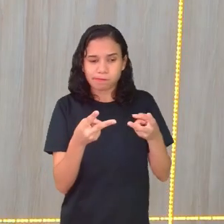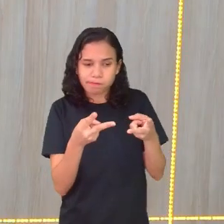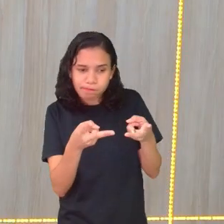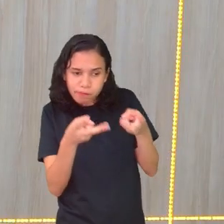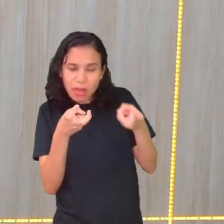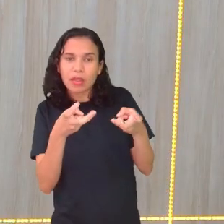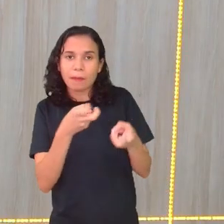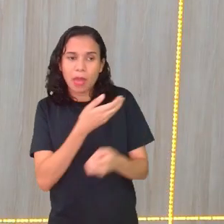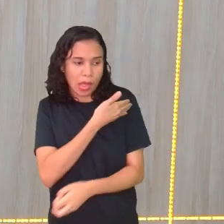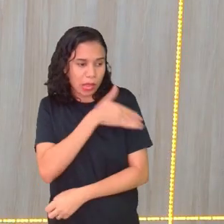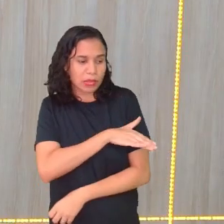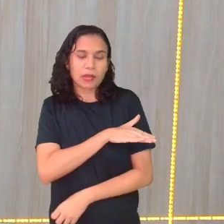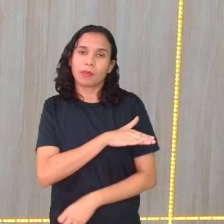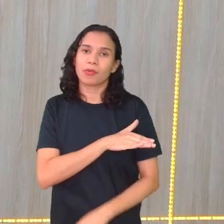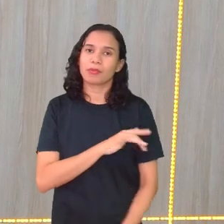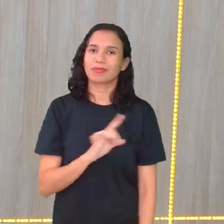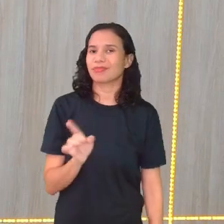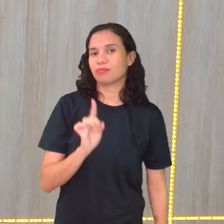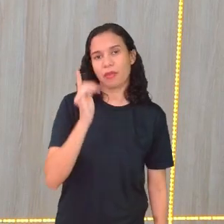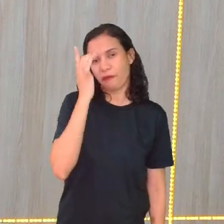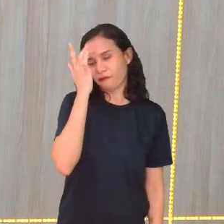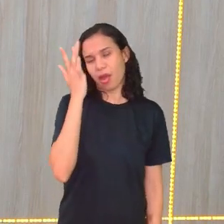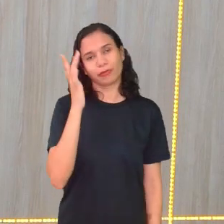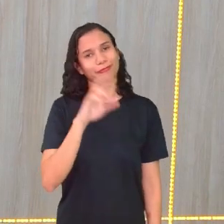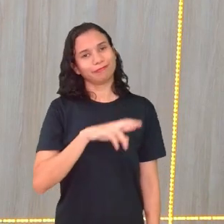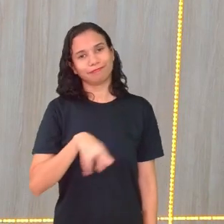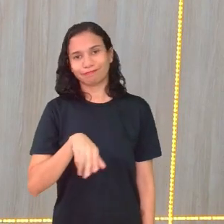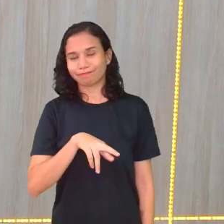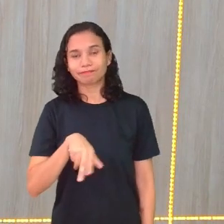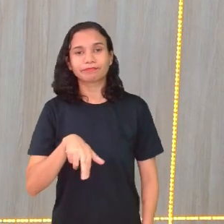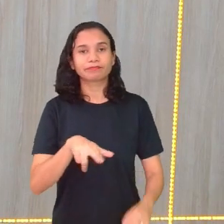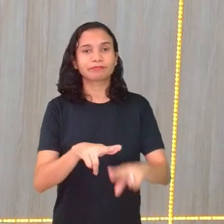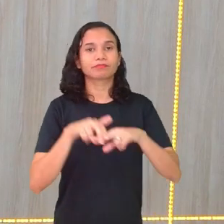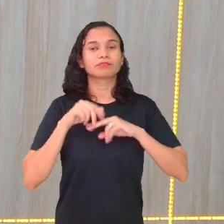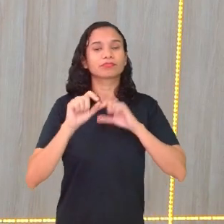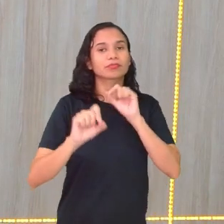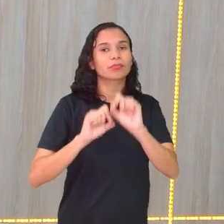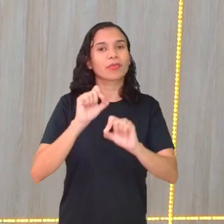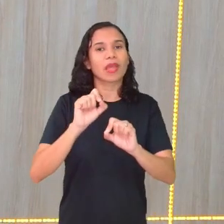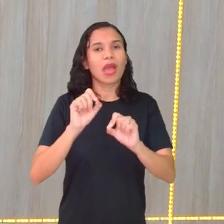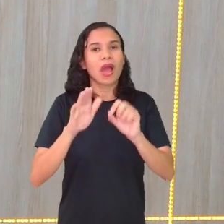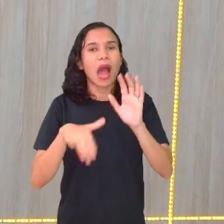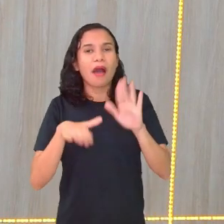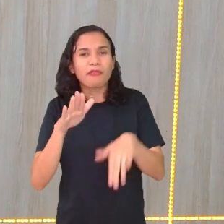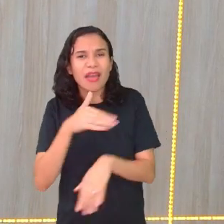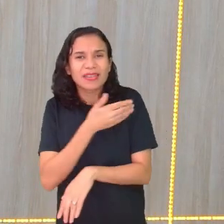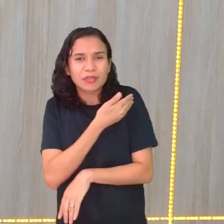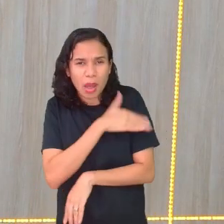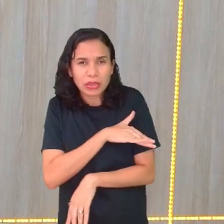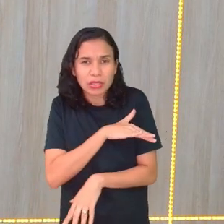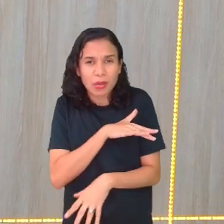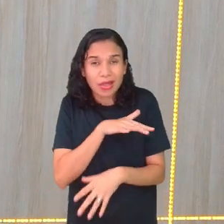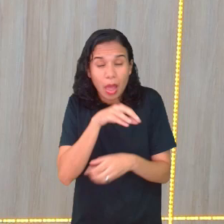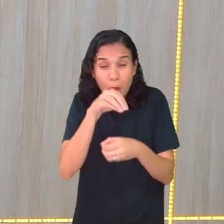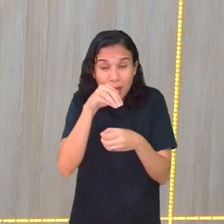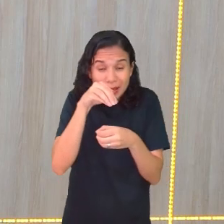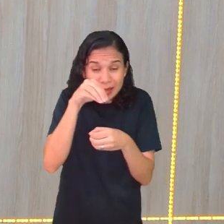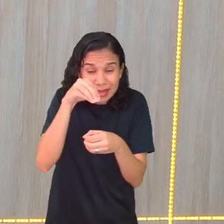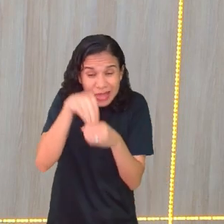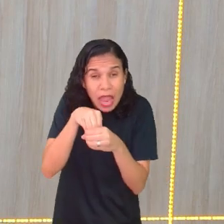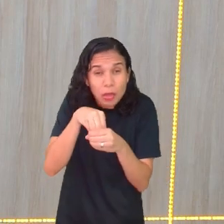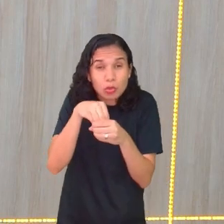o racismo não é uma coisa fácil, tá? Porque, às vezes, aquele racismo é tão entranhado, é tão